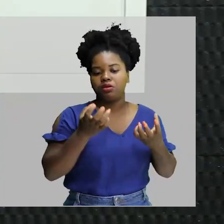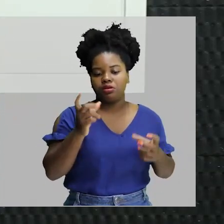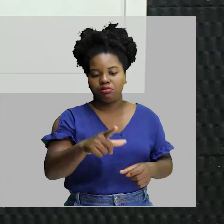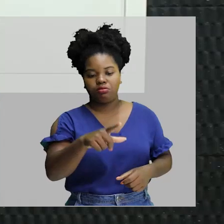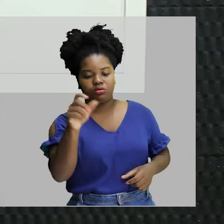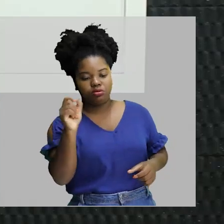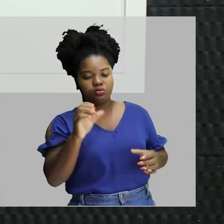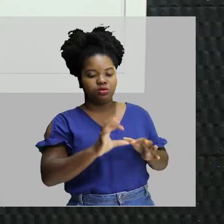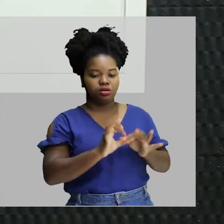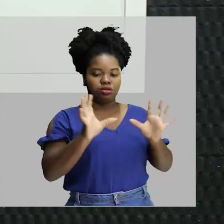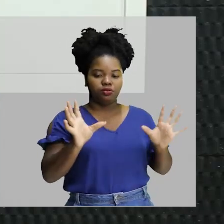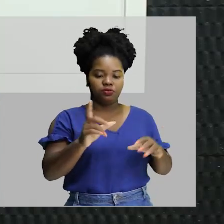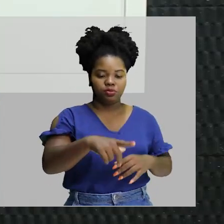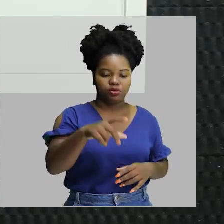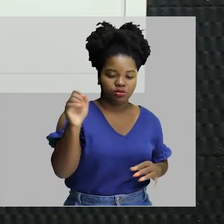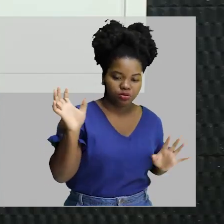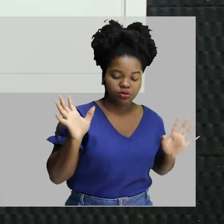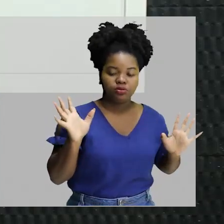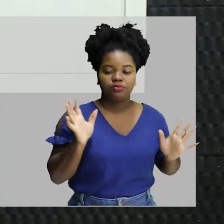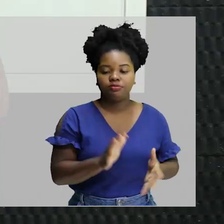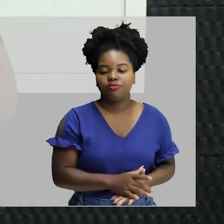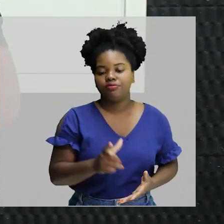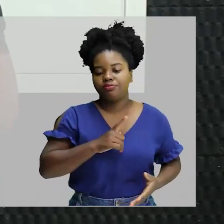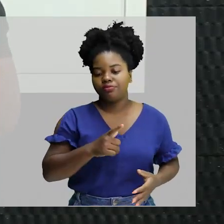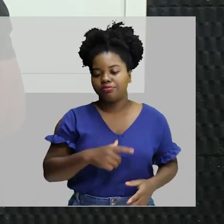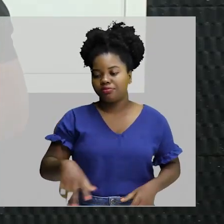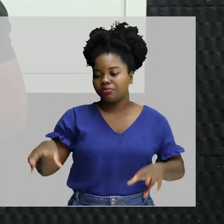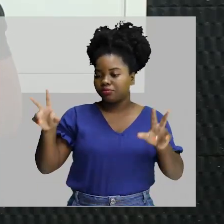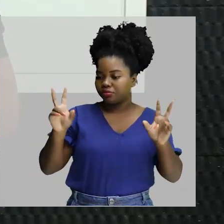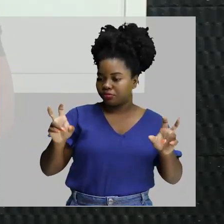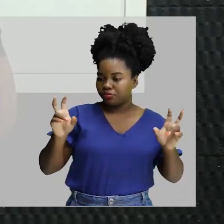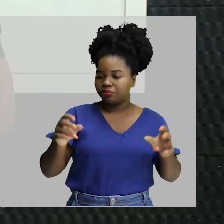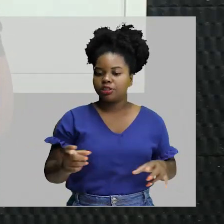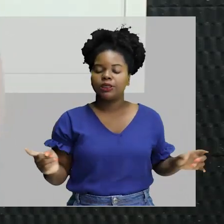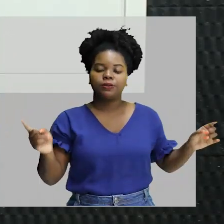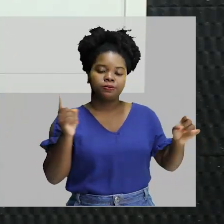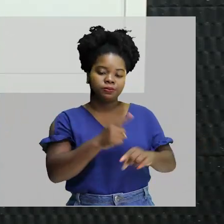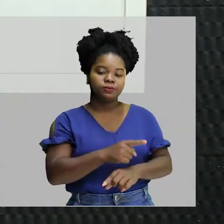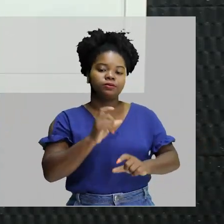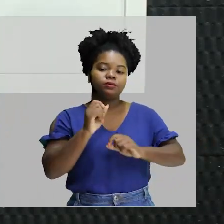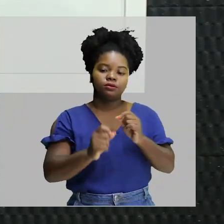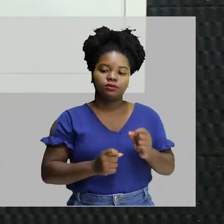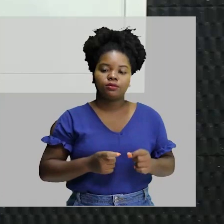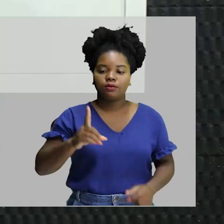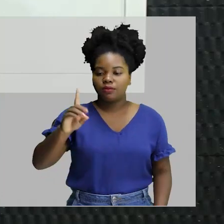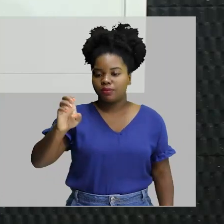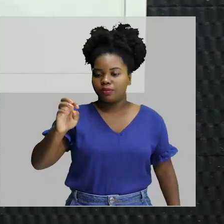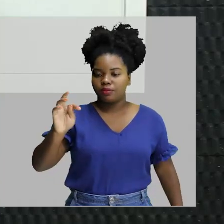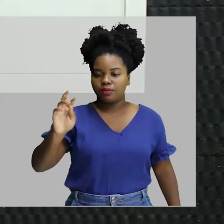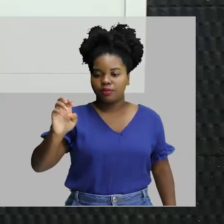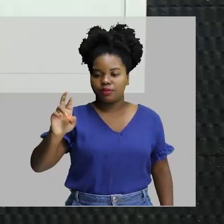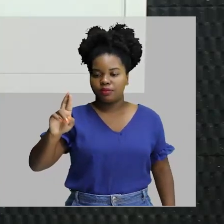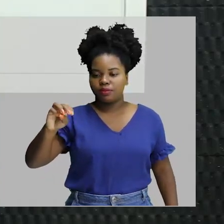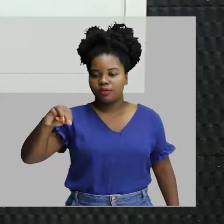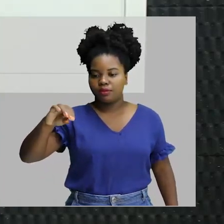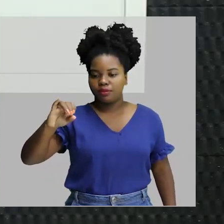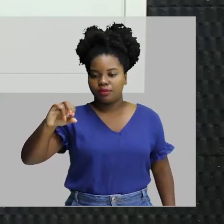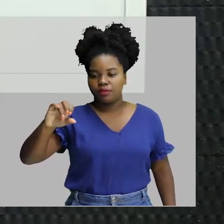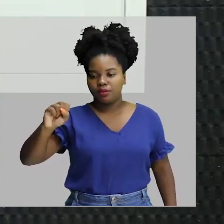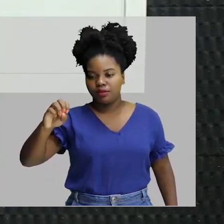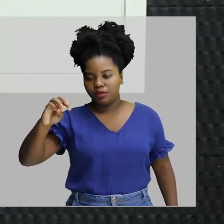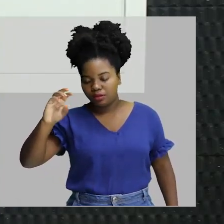livre-arbítrio. E aí nós temos um tema que contrasta com isto, que é o determinismo. Okay? Então, aqui,